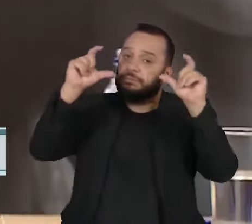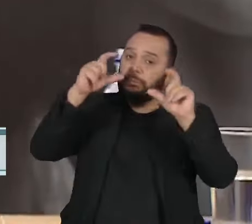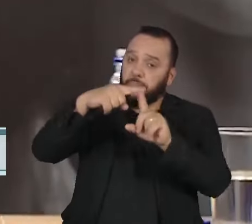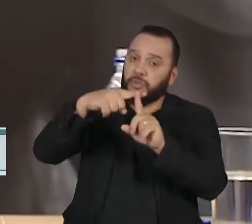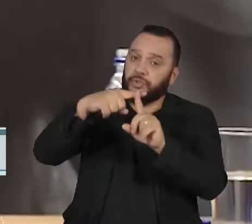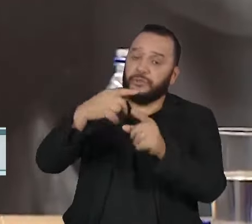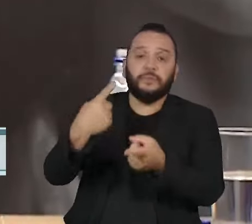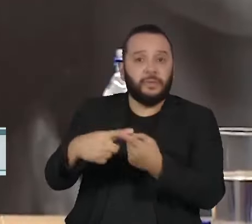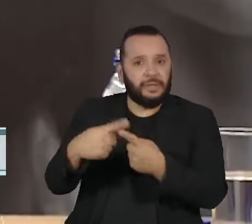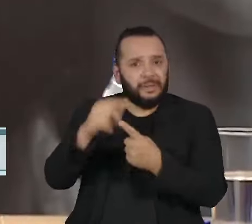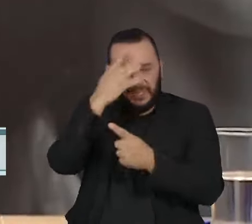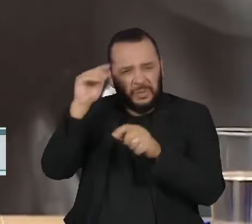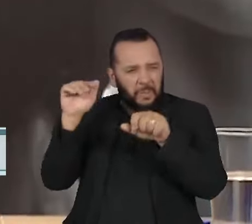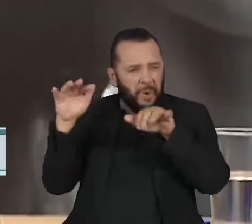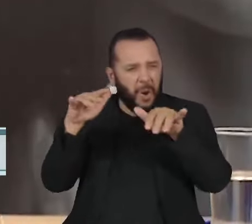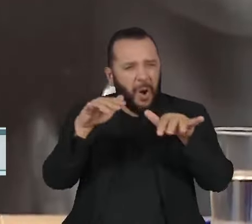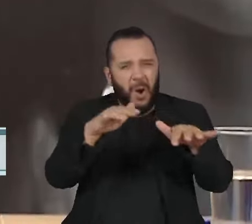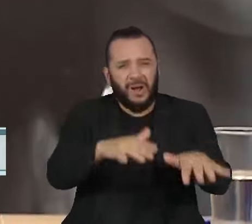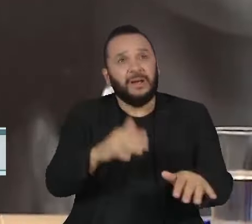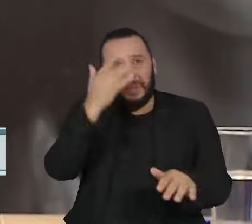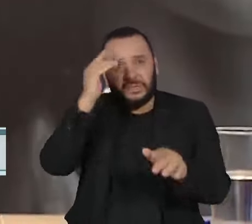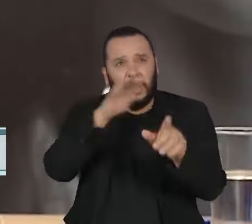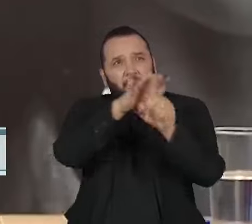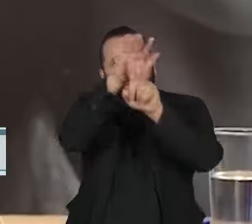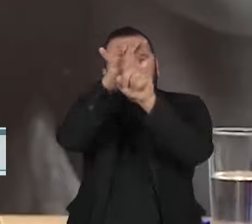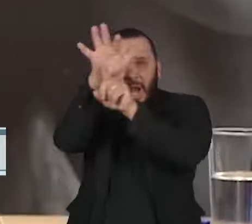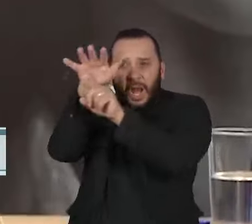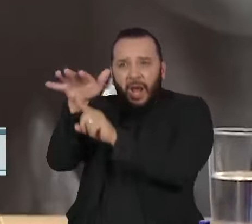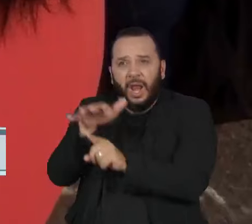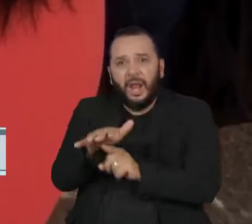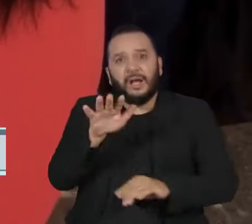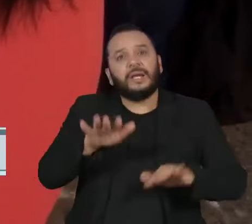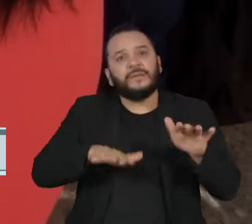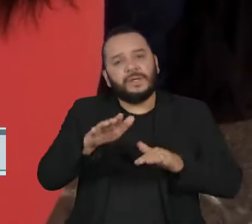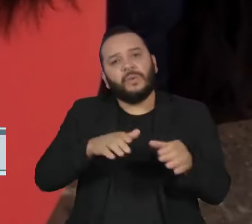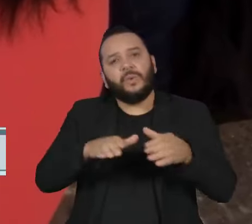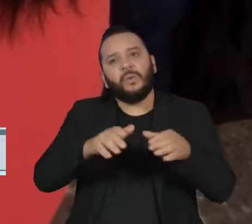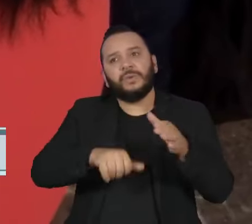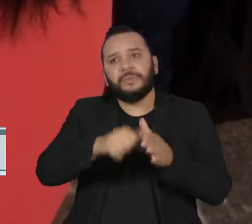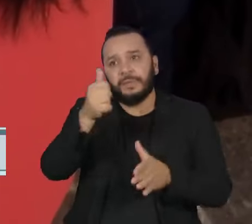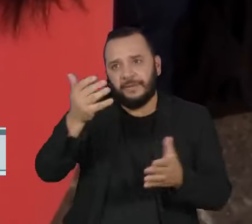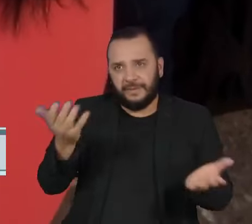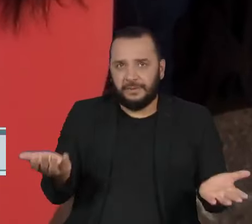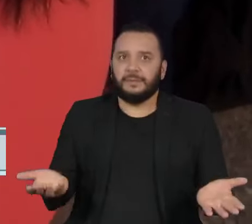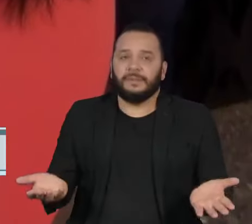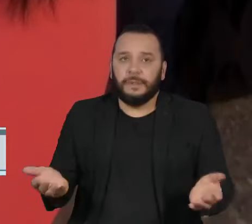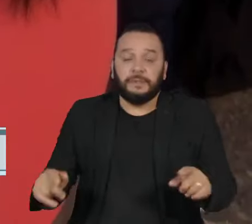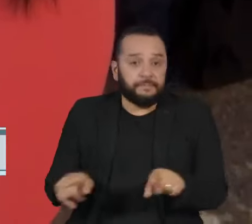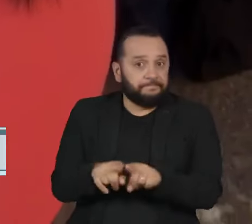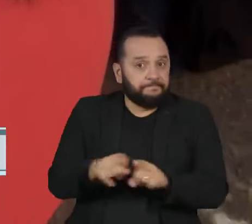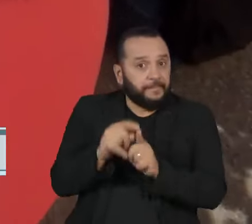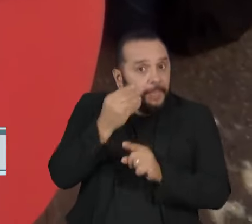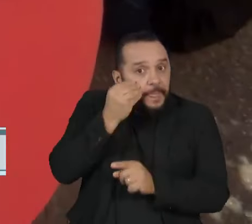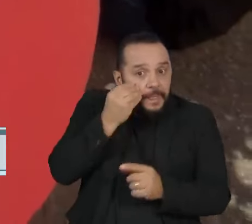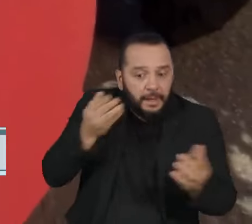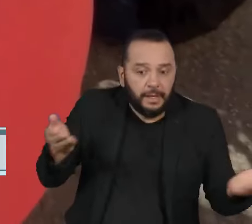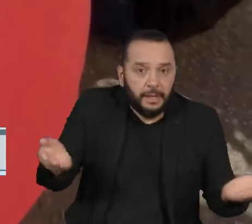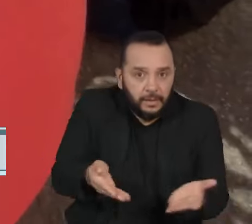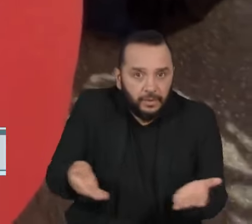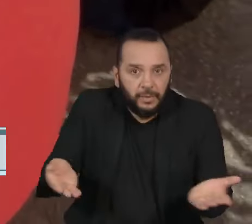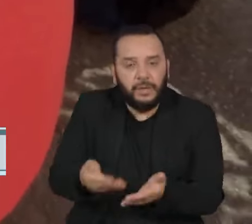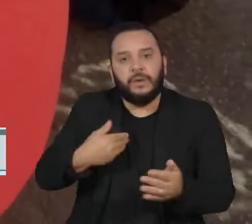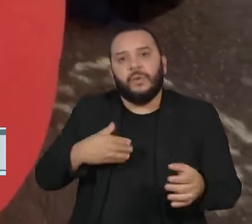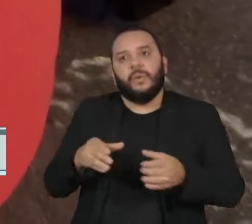envergadura, a quantidade de municípios, a quantidade de pessoas que estavam fazendo um concurso pela primeira vez. Além das oportunidades imediatas, o